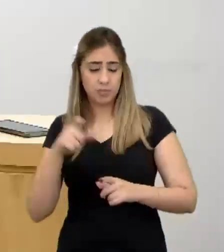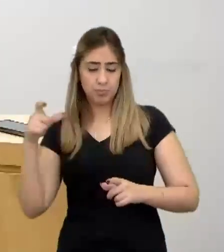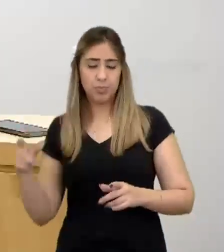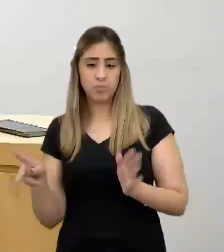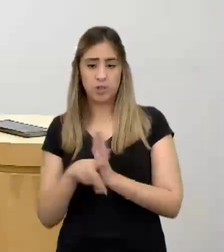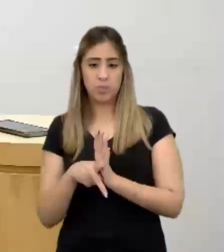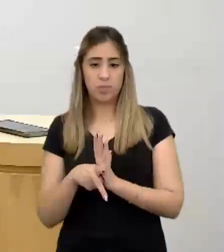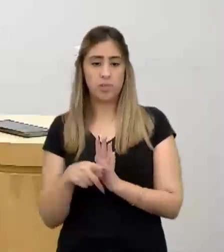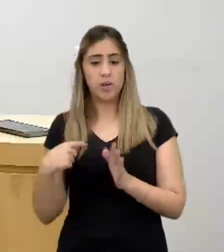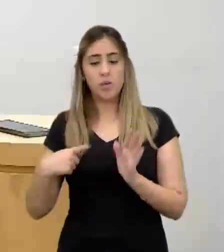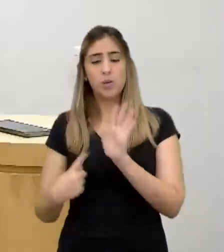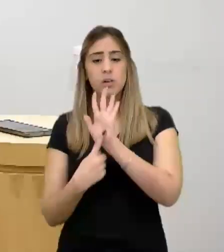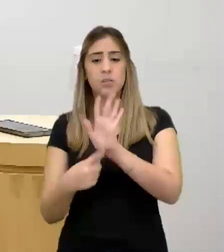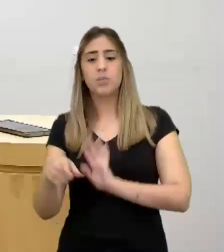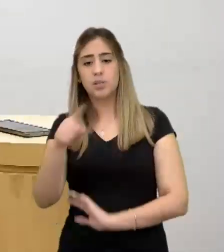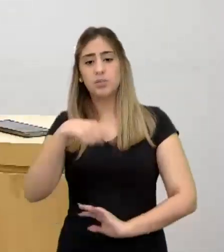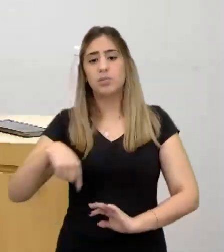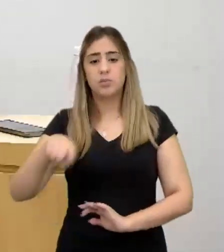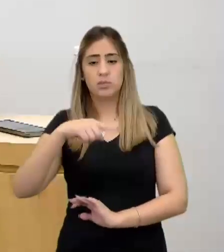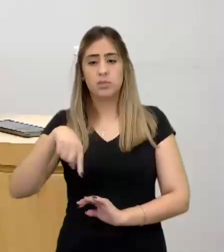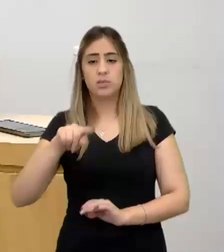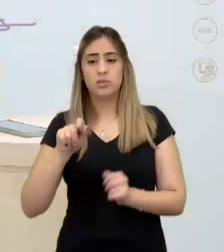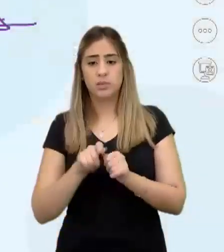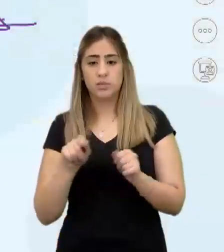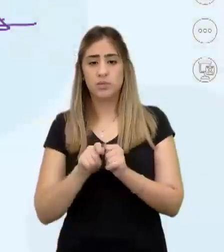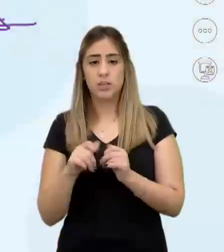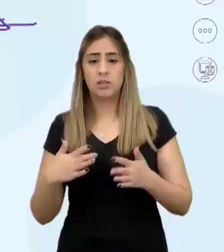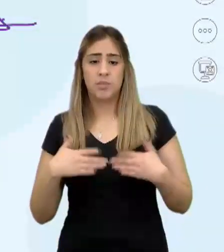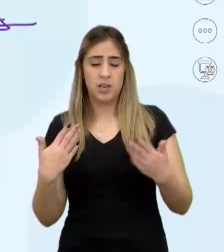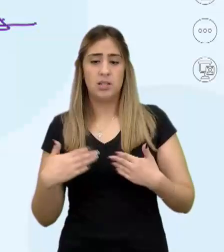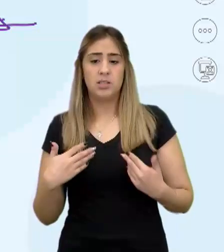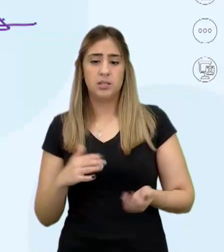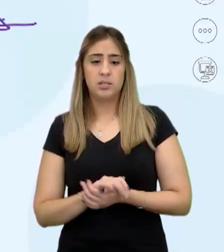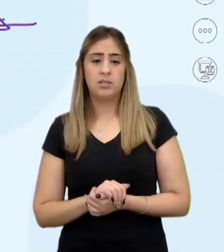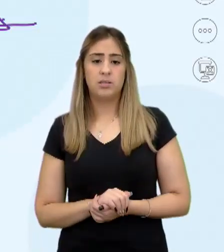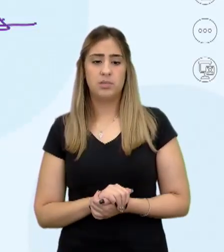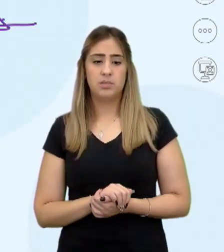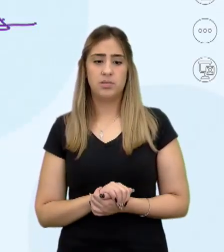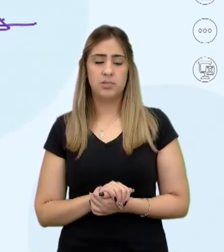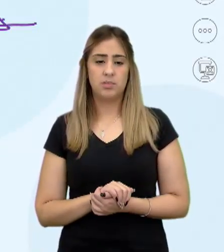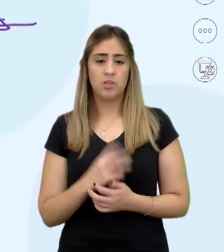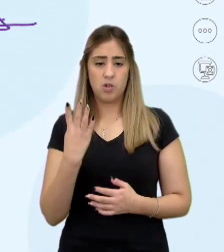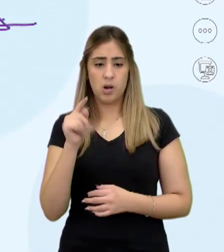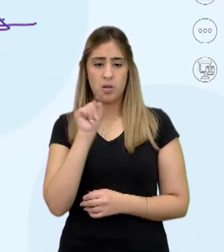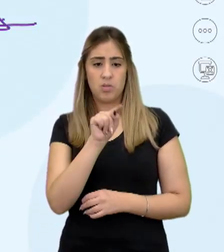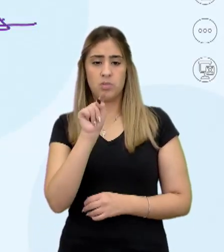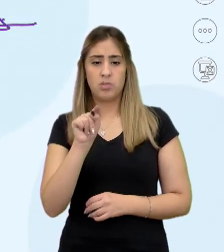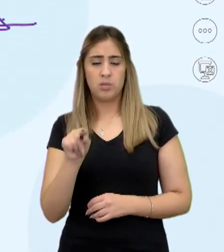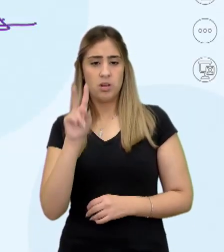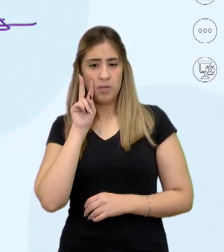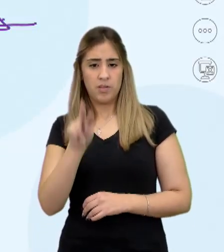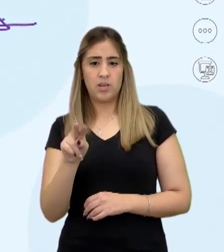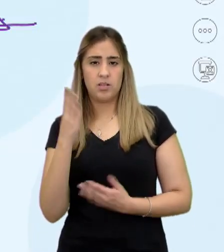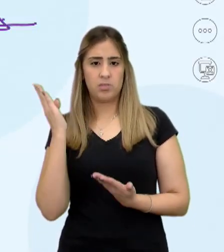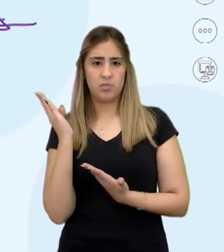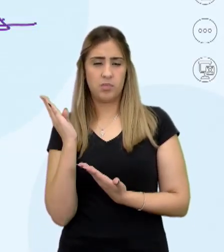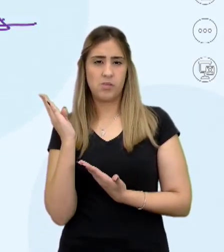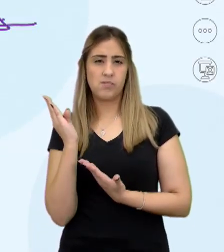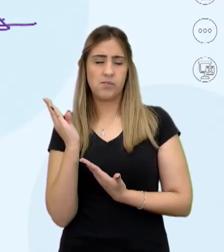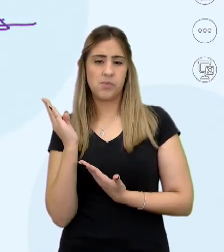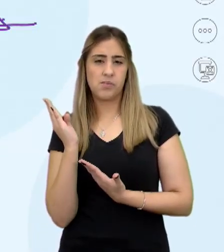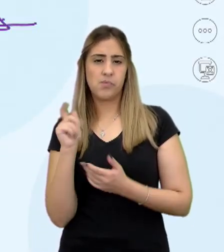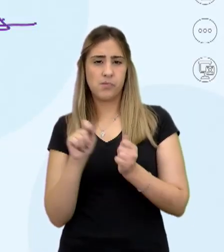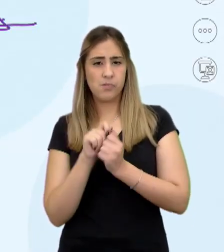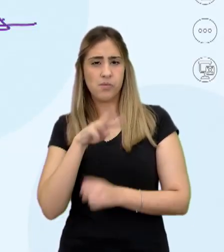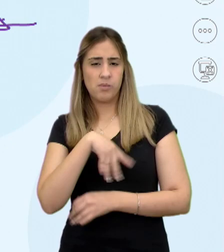deslocado, tá bom? Então, eu vou mostrar para vocês que eu fiz numa animação, olha que legal. Eu vou marcar lá 4 pontinhos, tá vendo que eu marquei os 4 biquinhos que a gente fez para